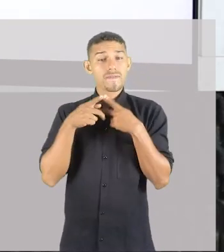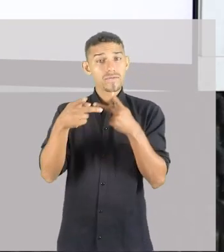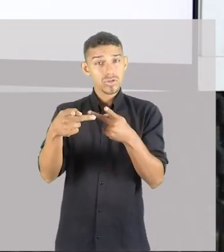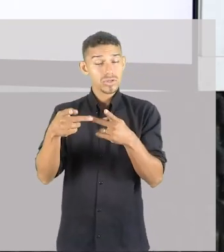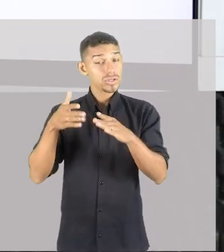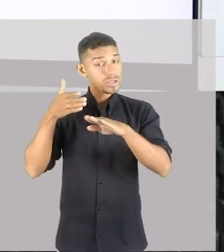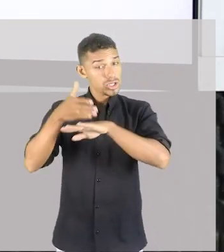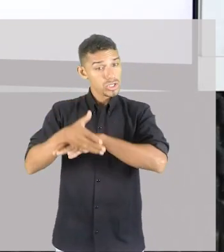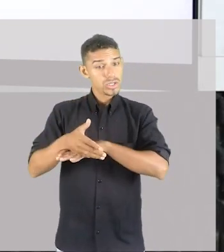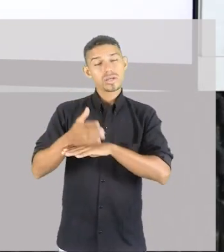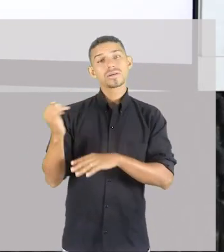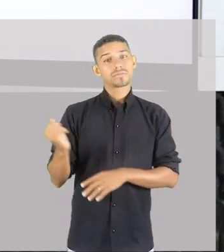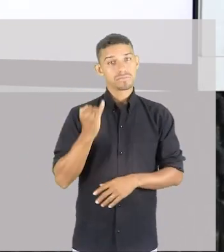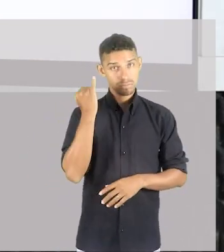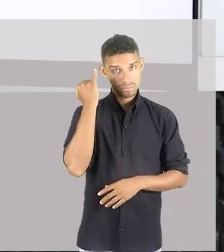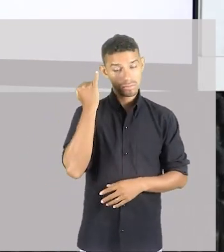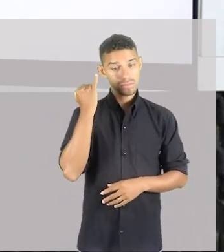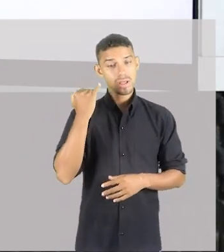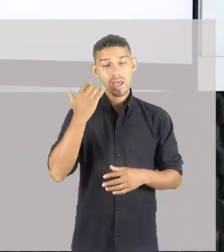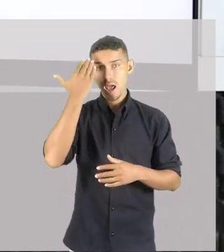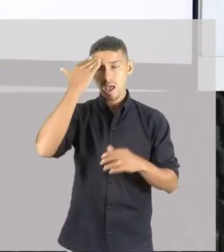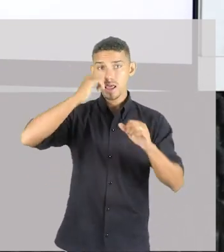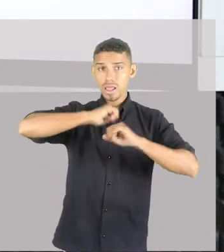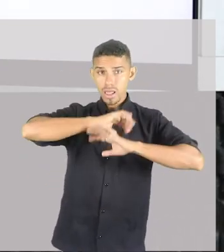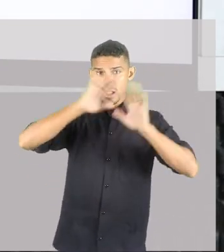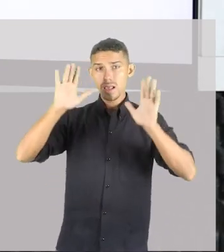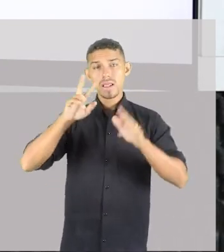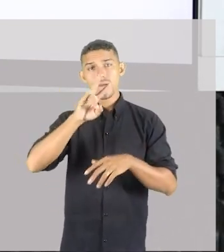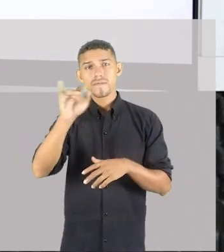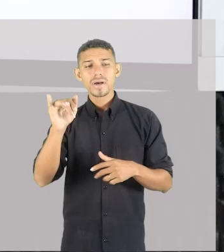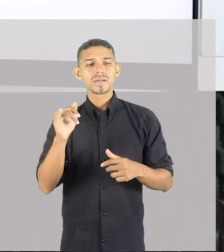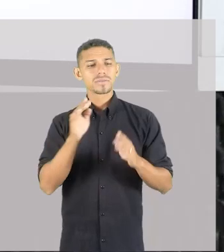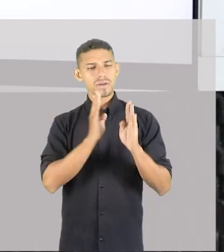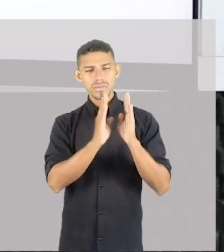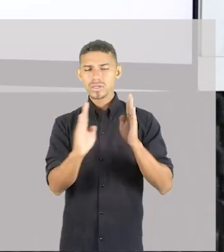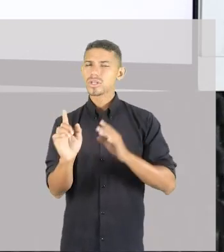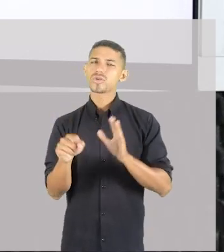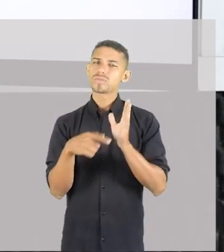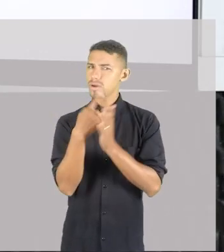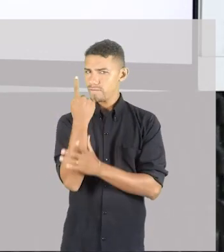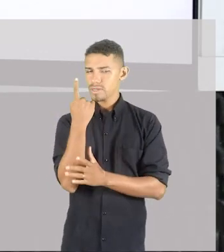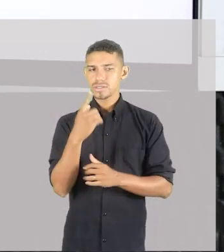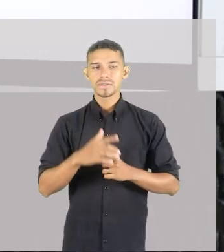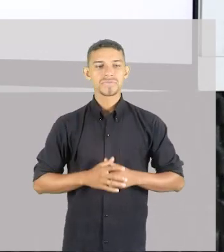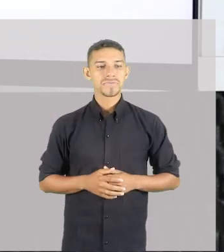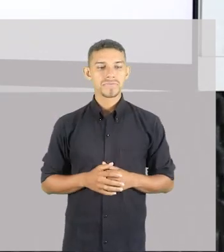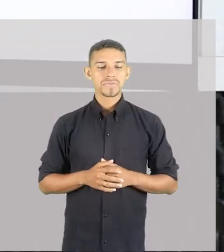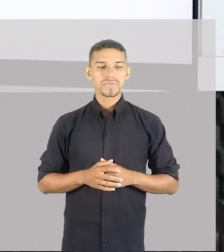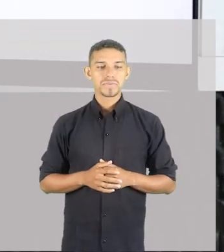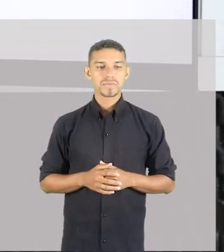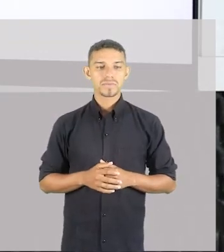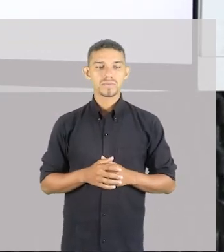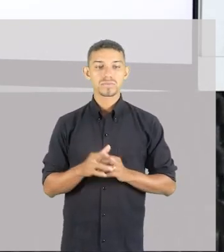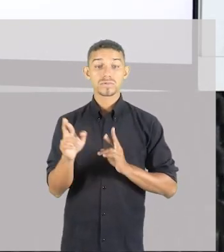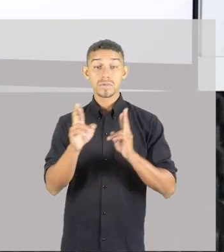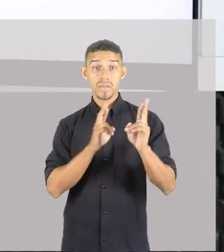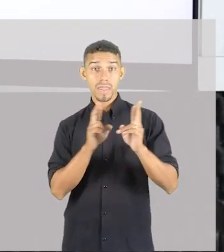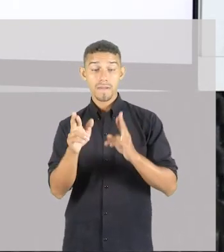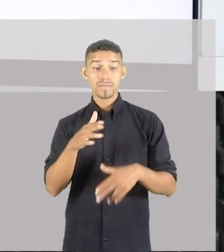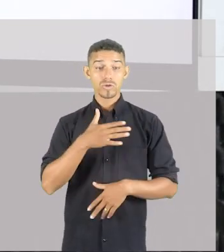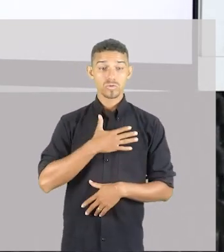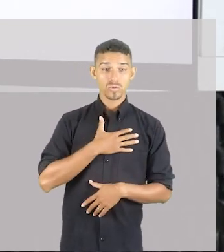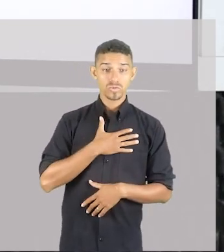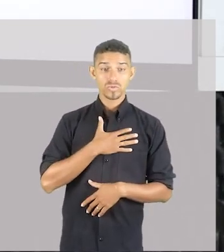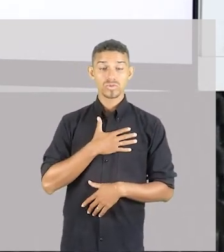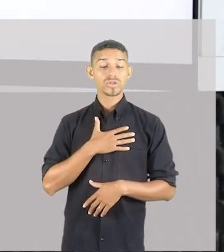Minha sugestão para vocês é, entendam e vai numa biblioteca pelo menos uma vez. A relação entre o gosto